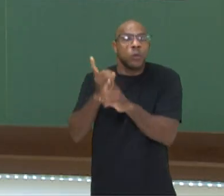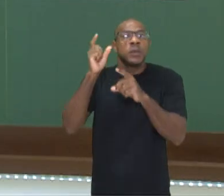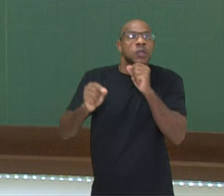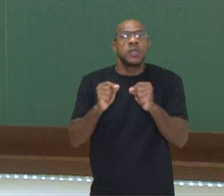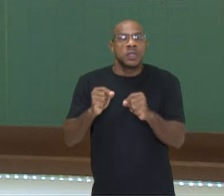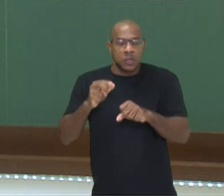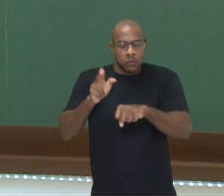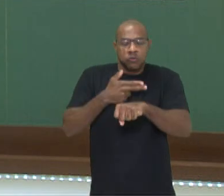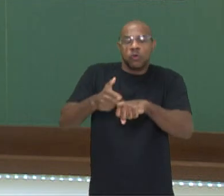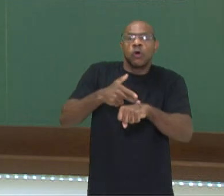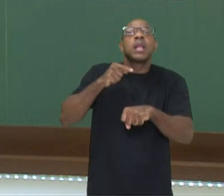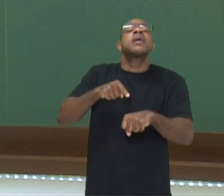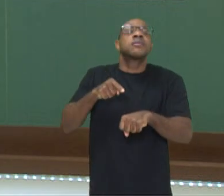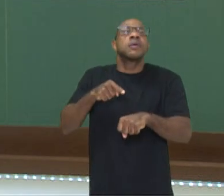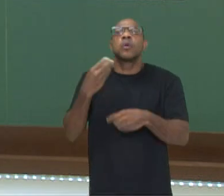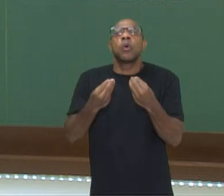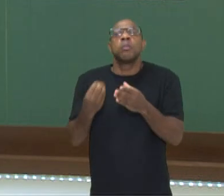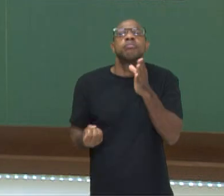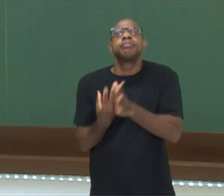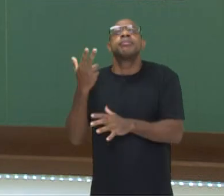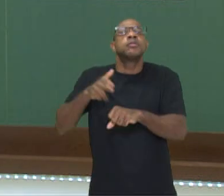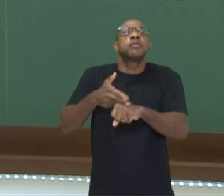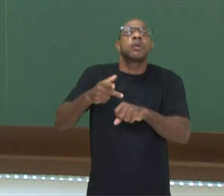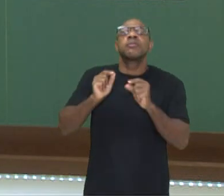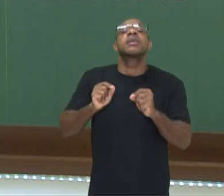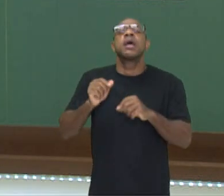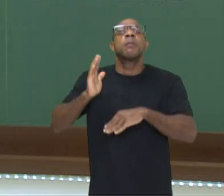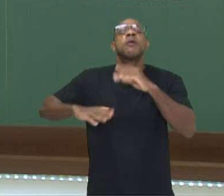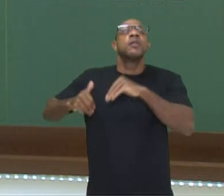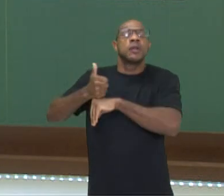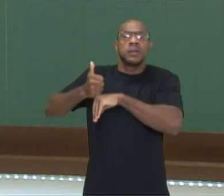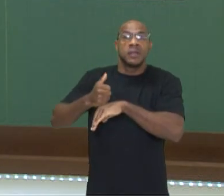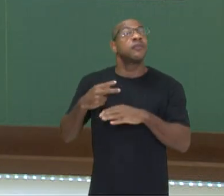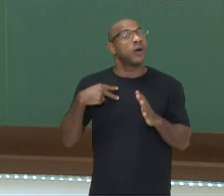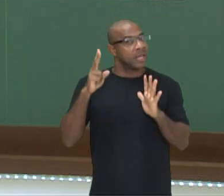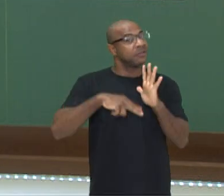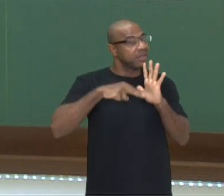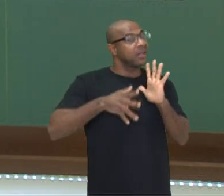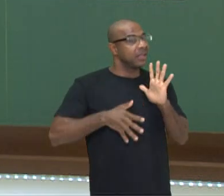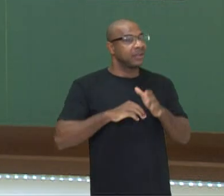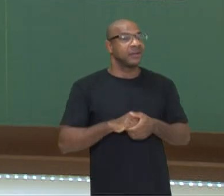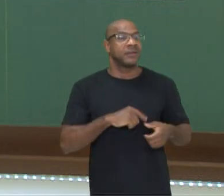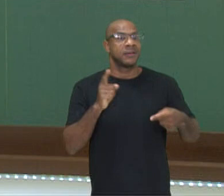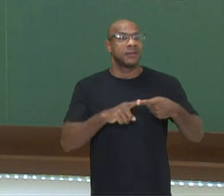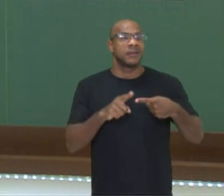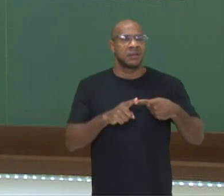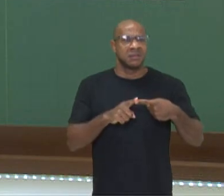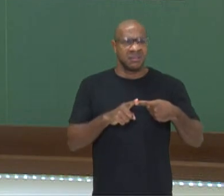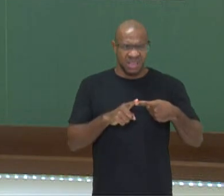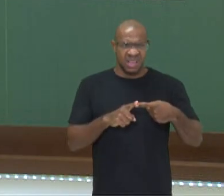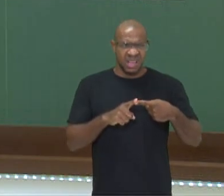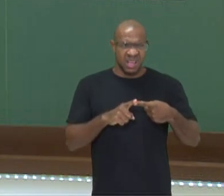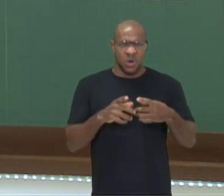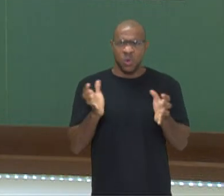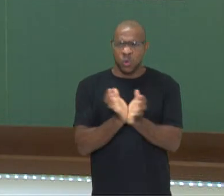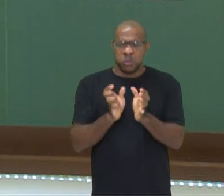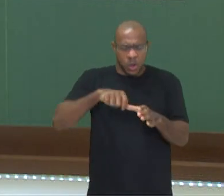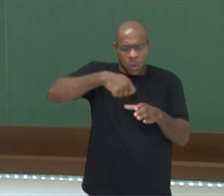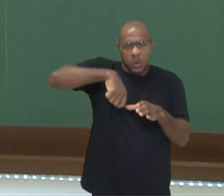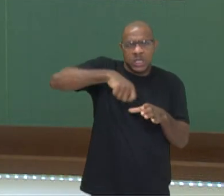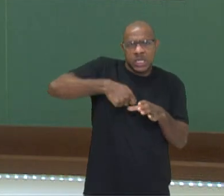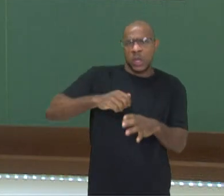as origens do chocolate? Nós lemos o nosso texto e foram cozinheiros e